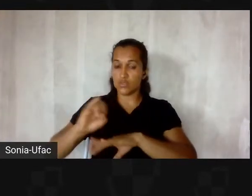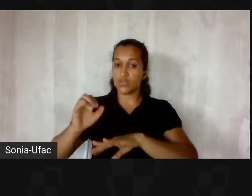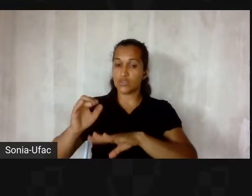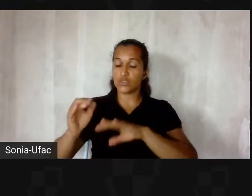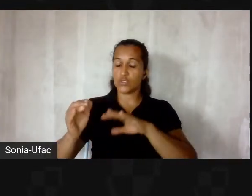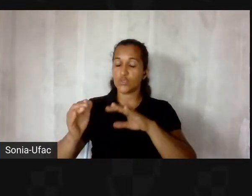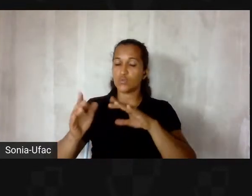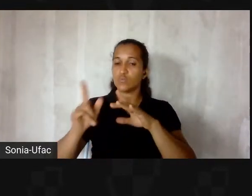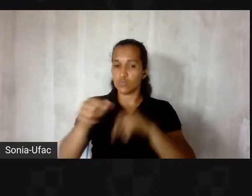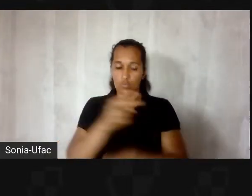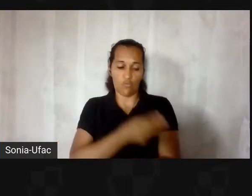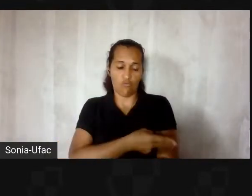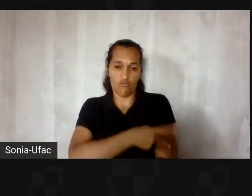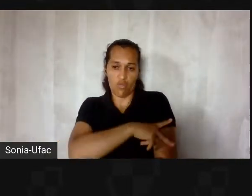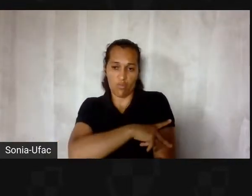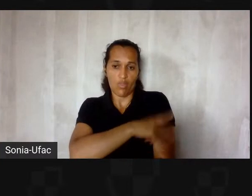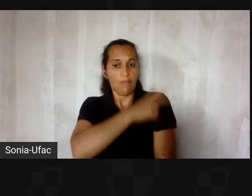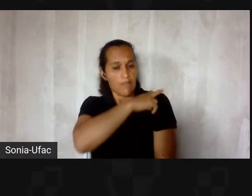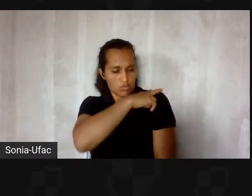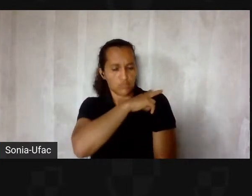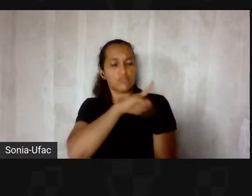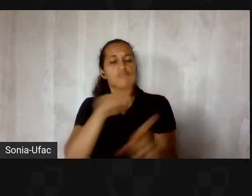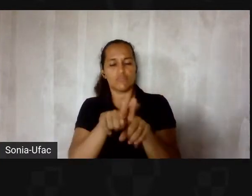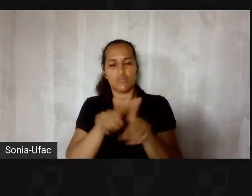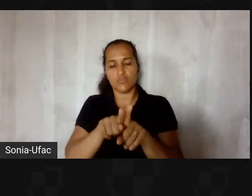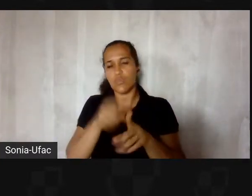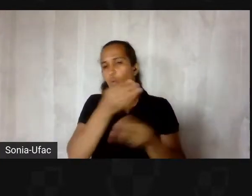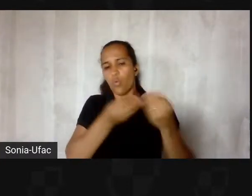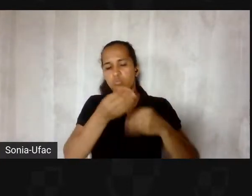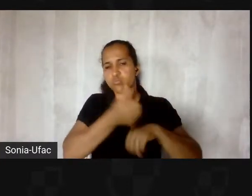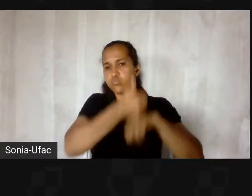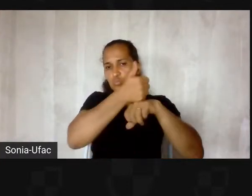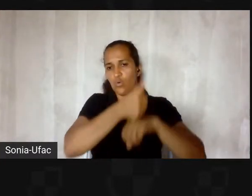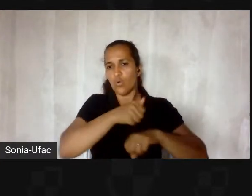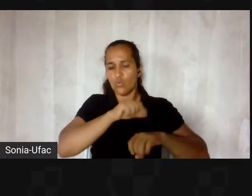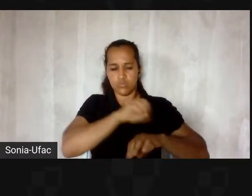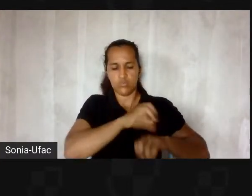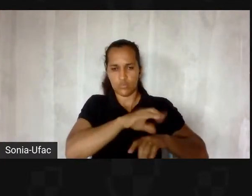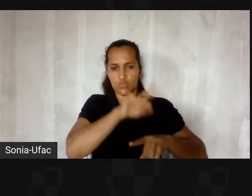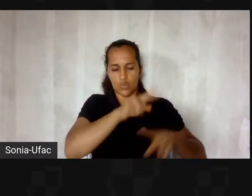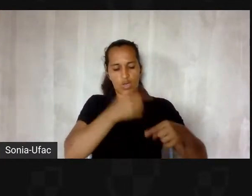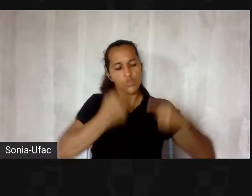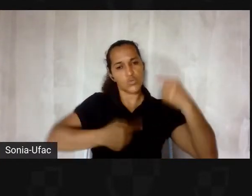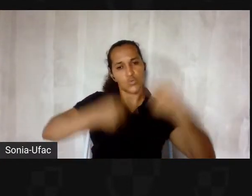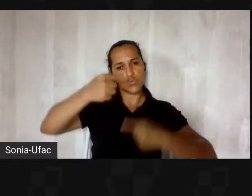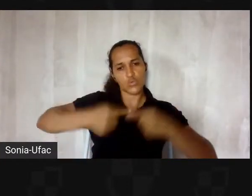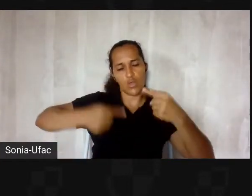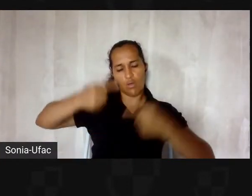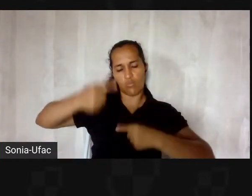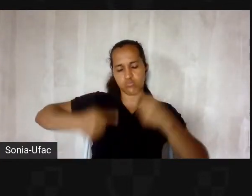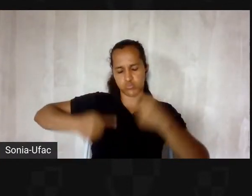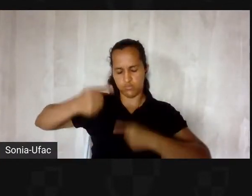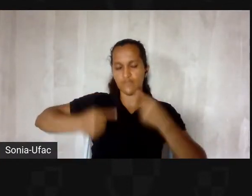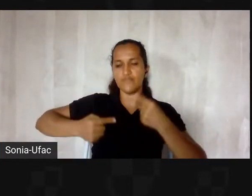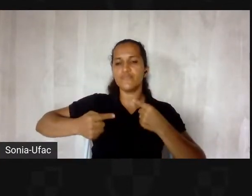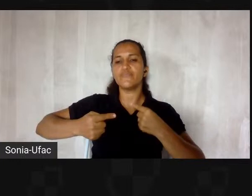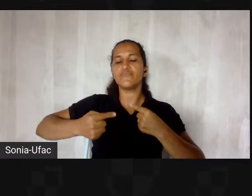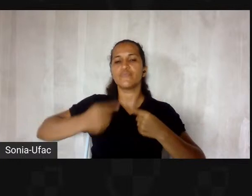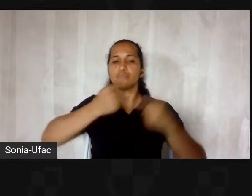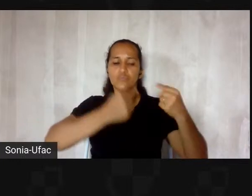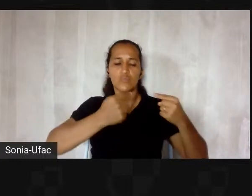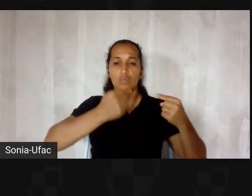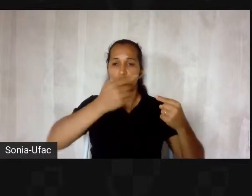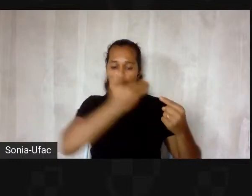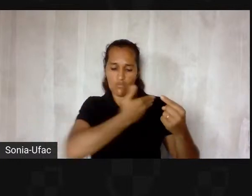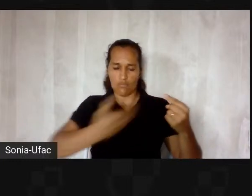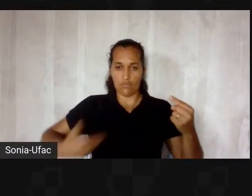e habilitando para as discussões sobre políticas públicas, educacionais e plano nacional de